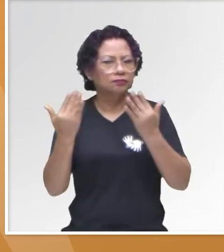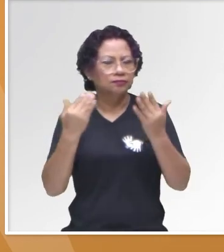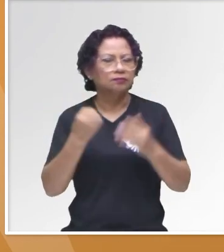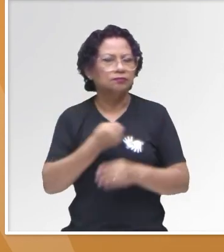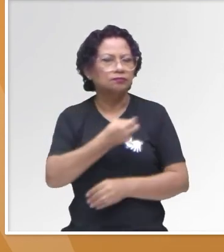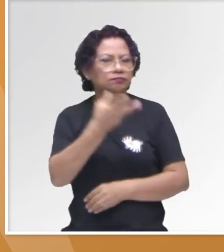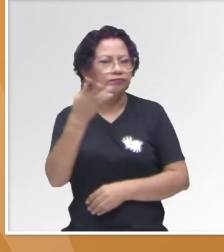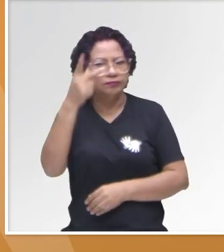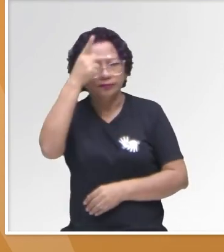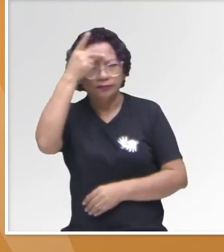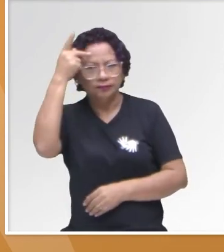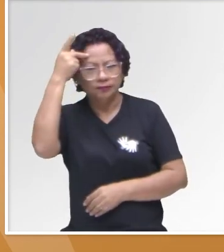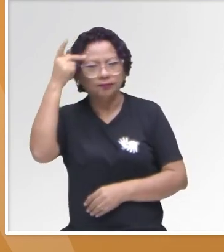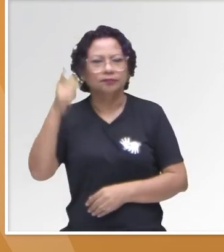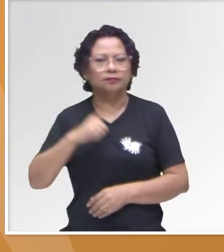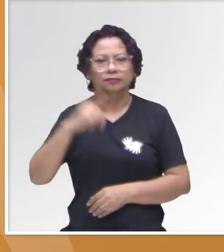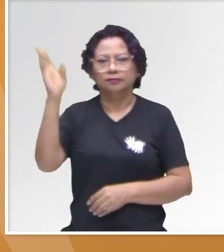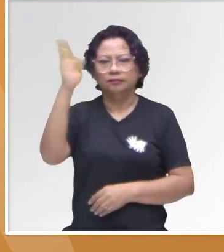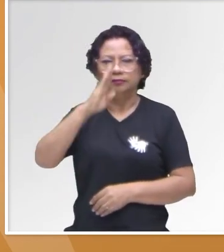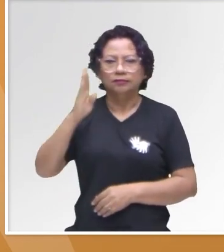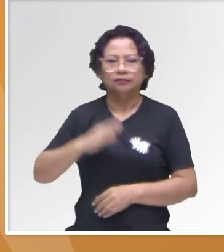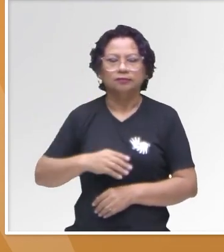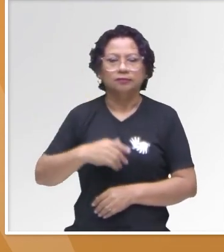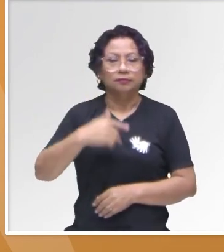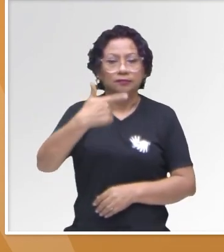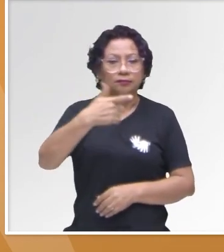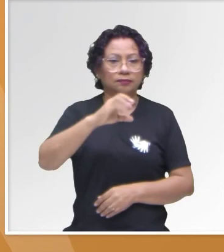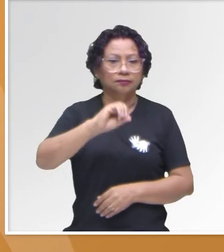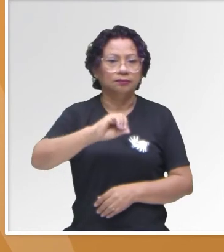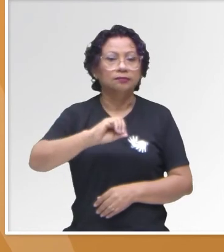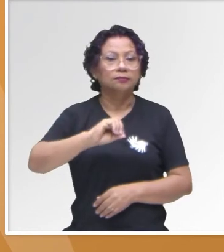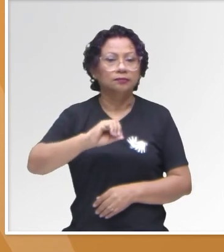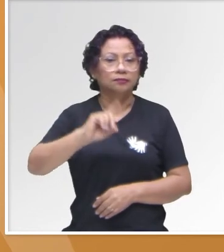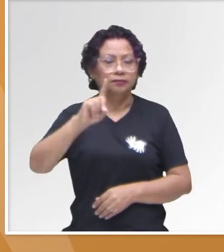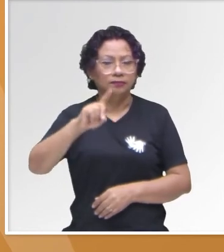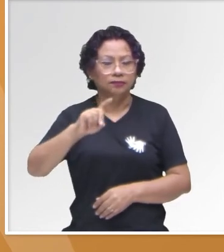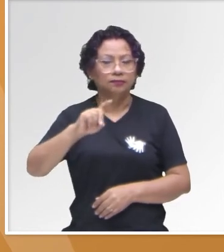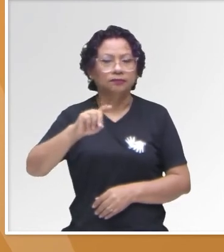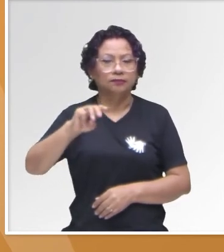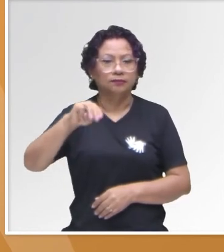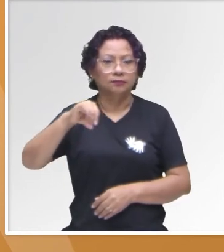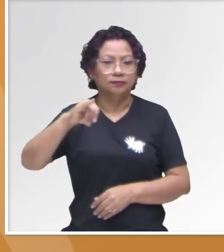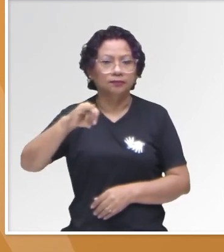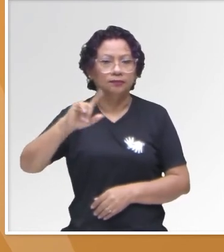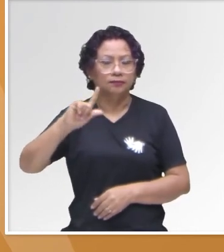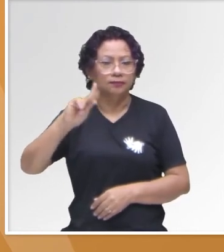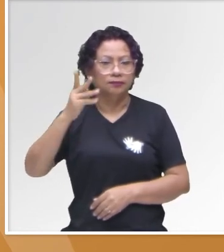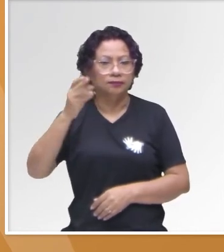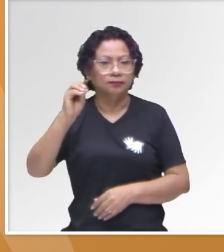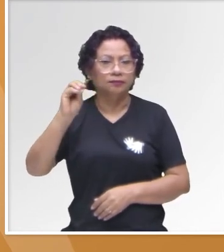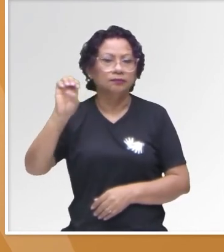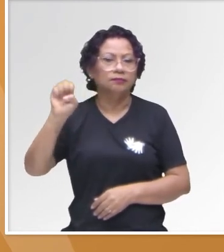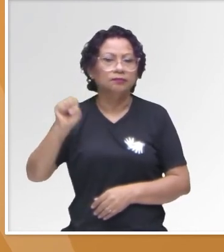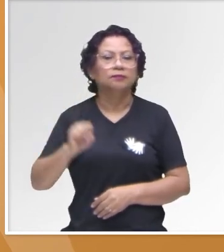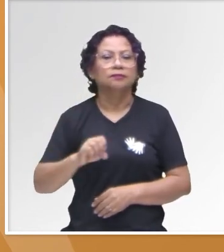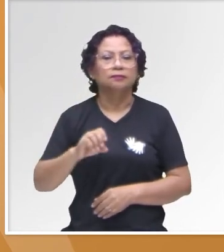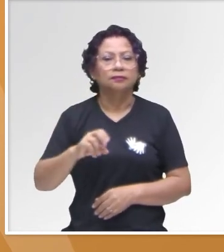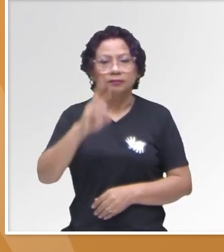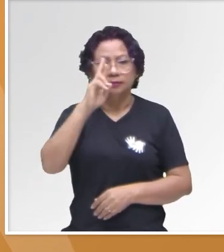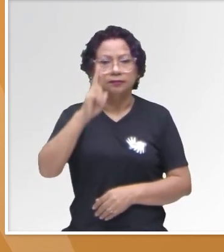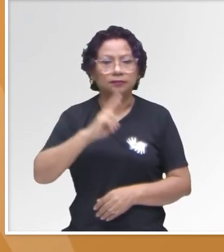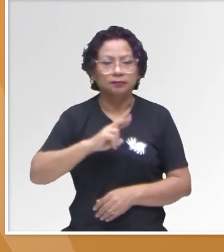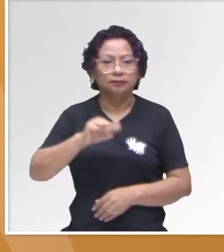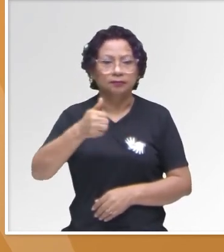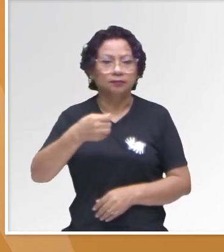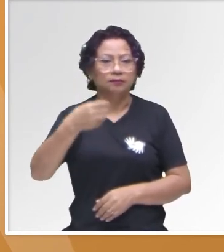aqui a população do Brasil, 201 milhões, da Rússia com 144 milhões, a Índia, né, com